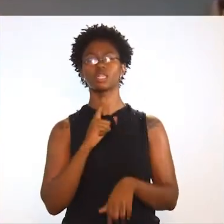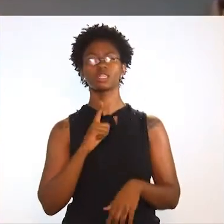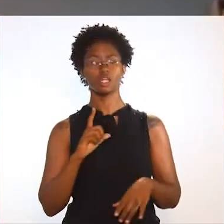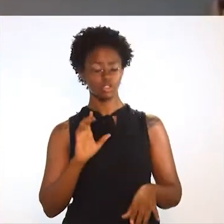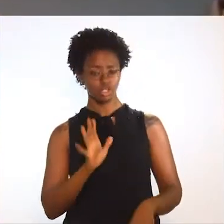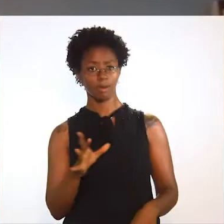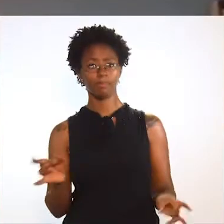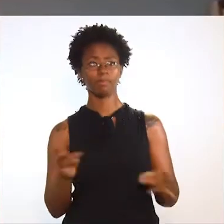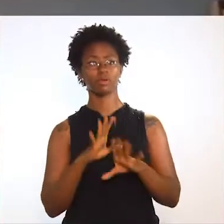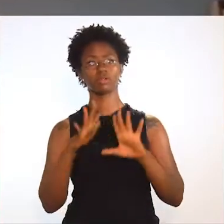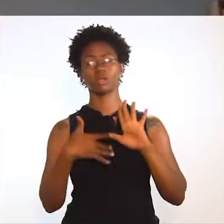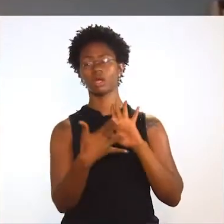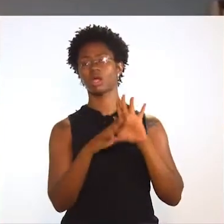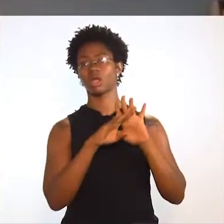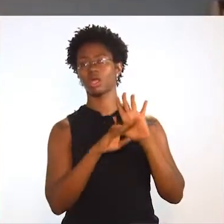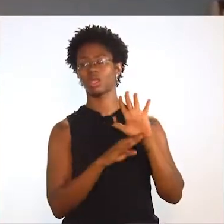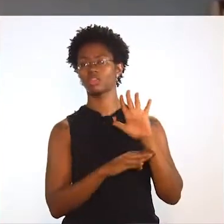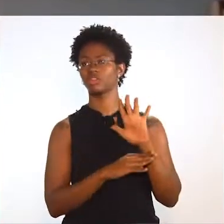da Splend.